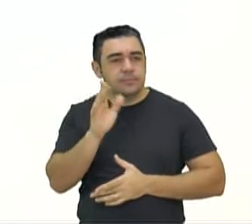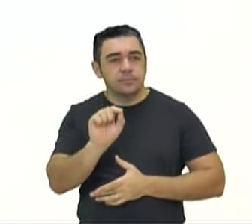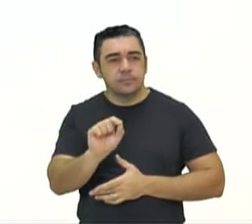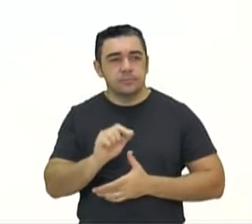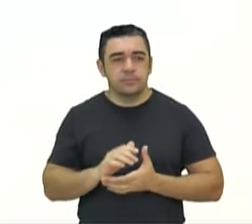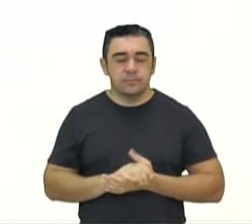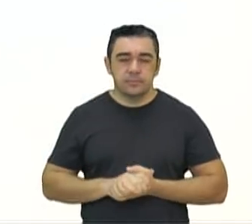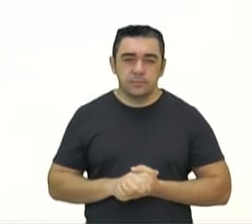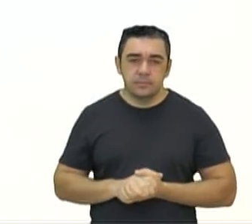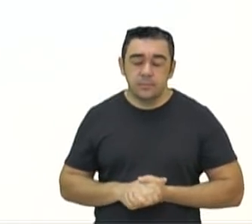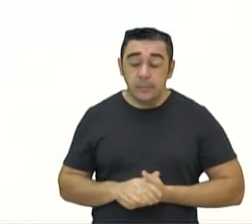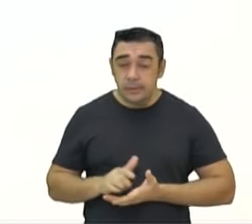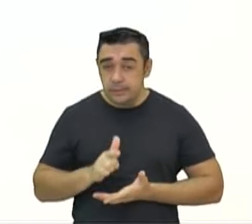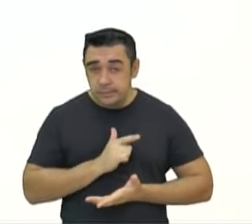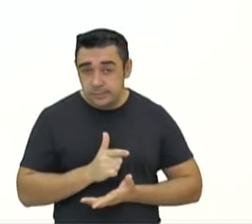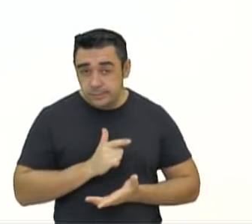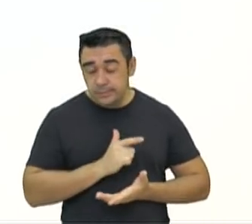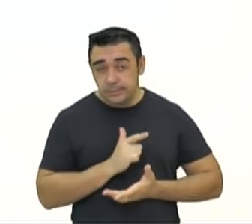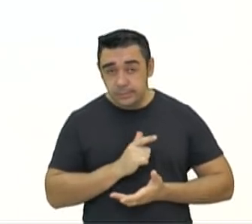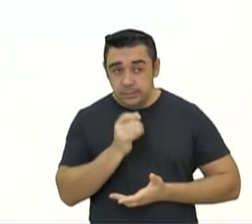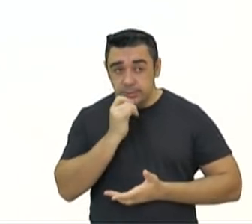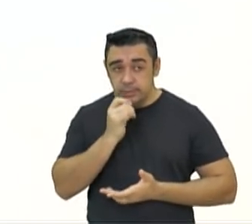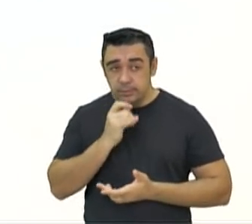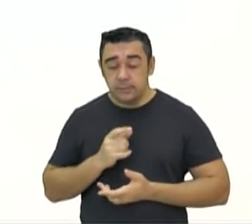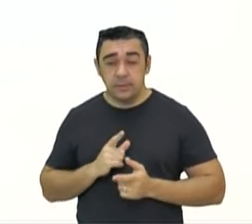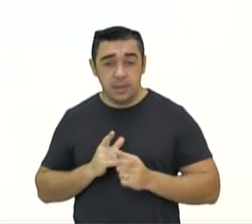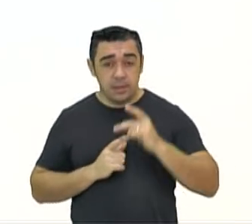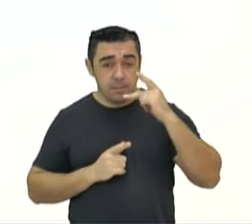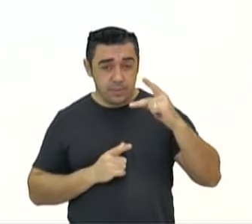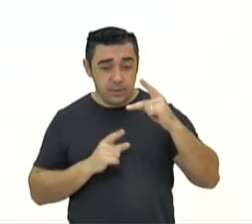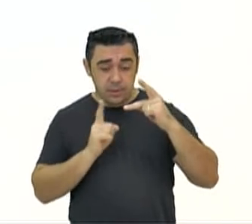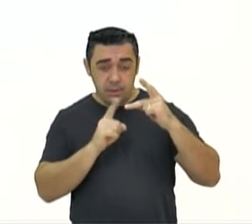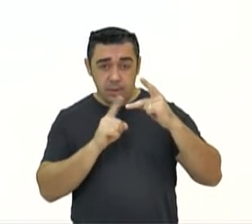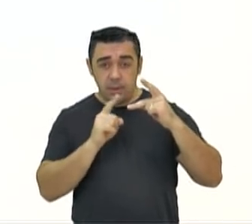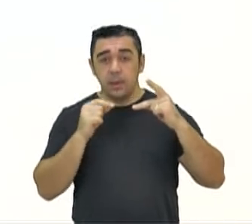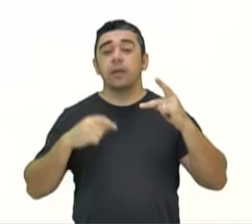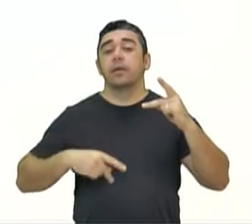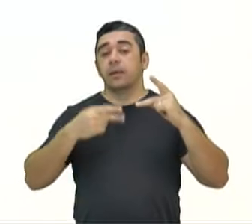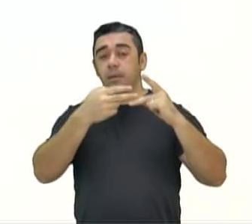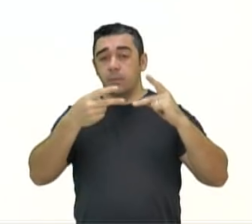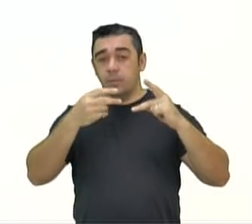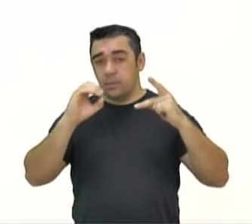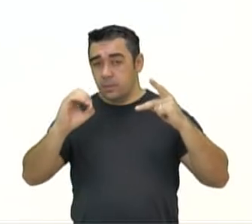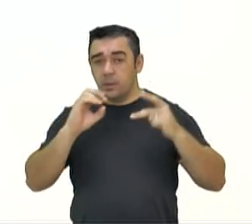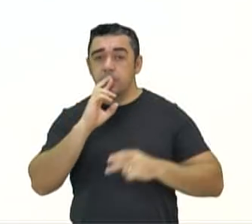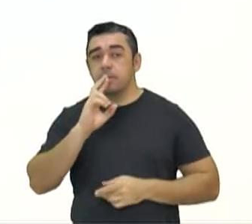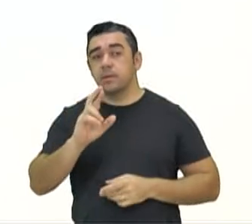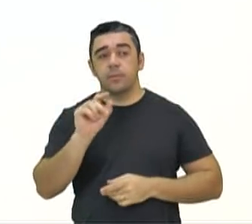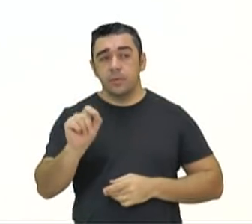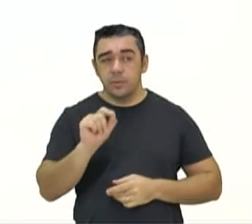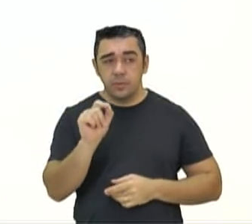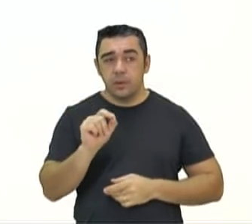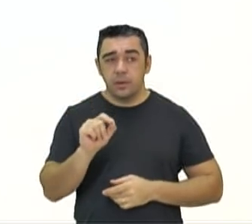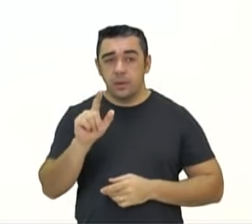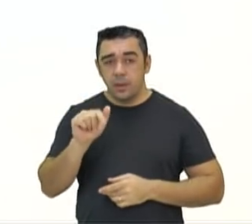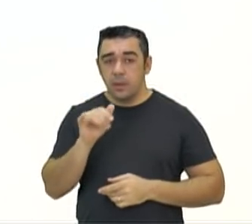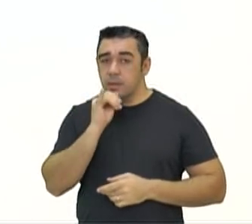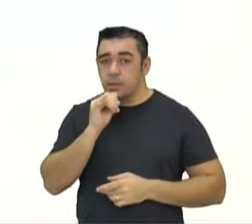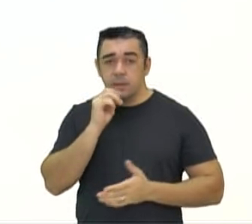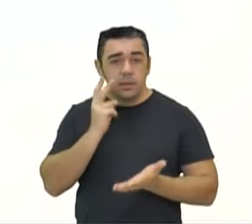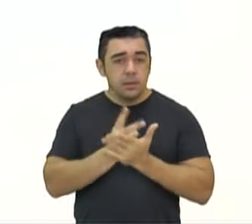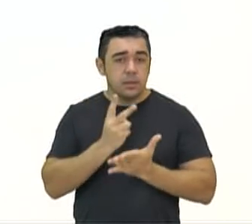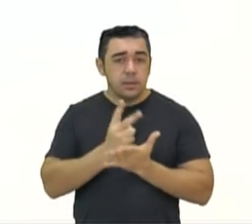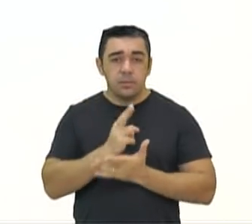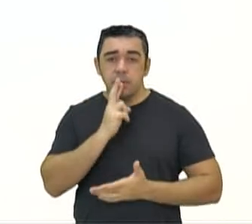ó. Quando o meu P no binômio for igual a 0, o resultado será